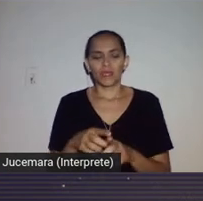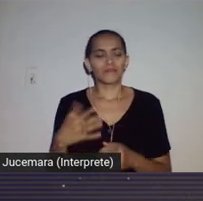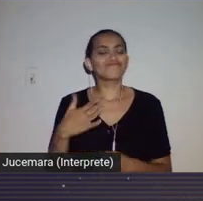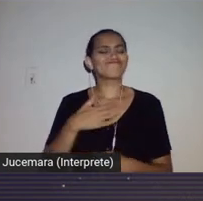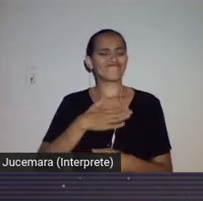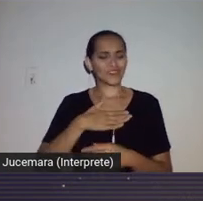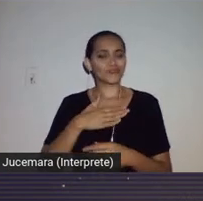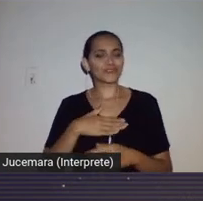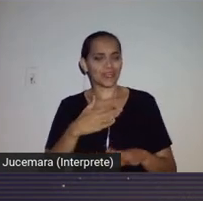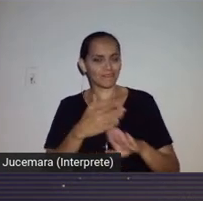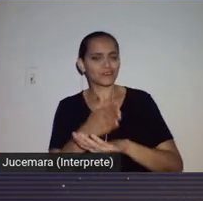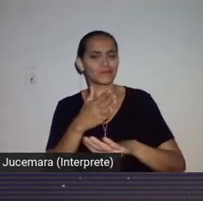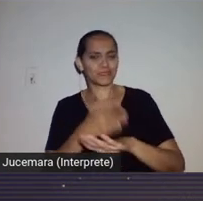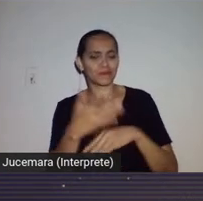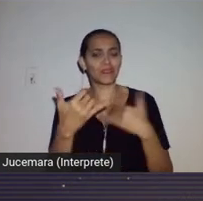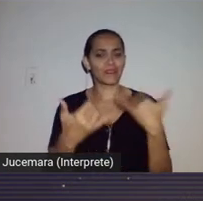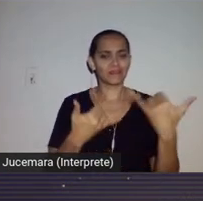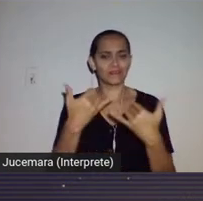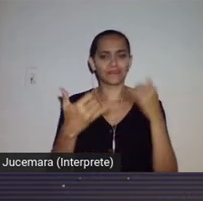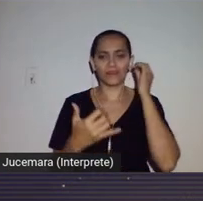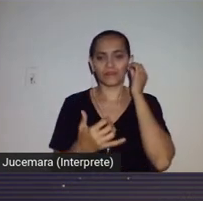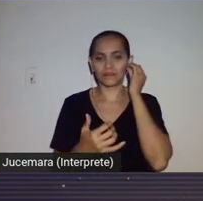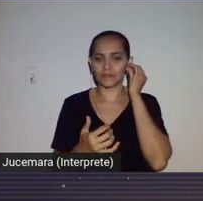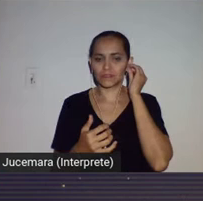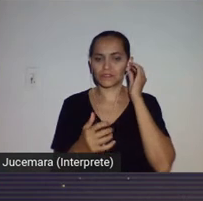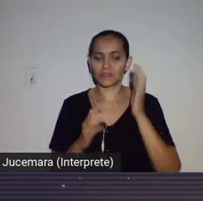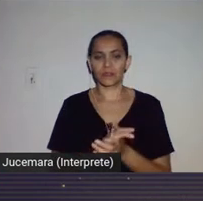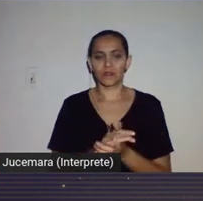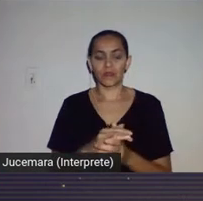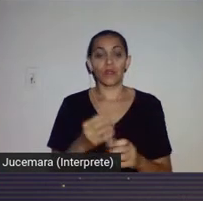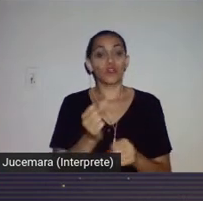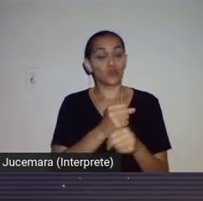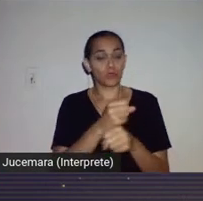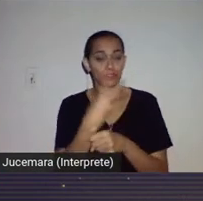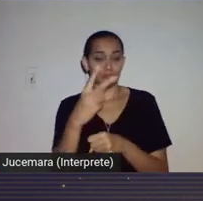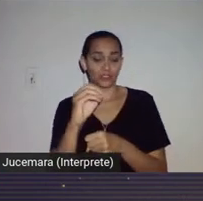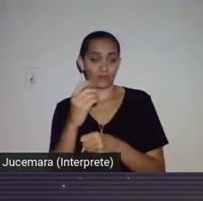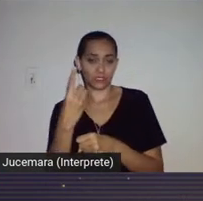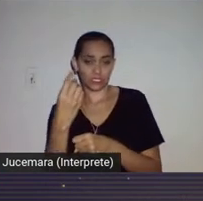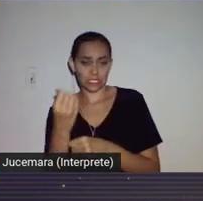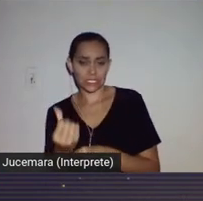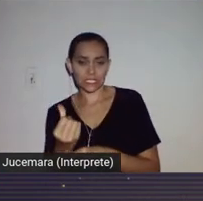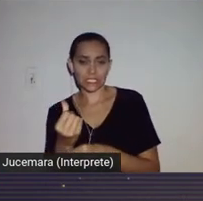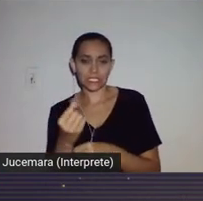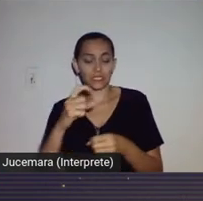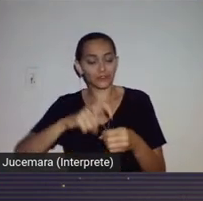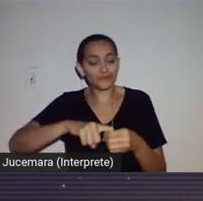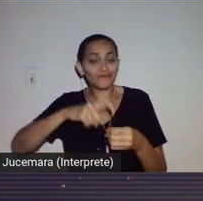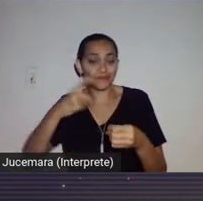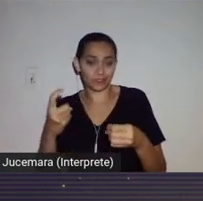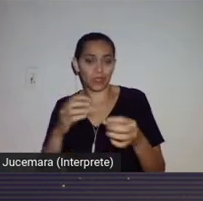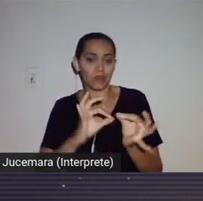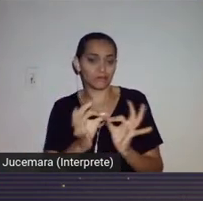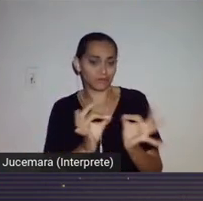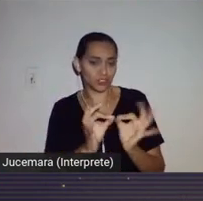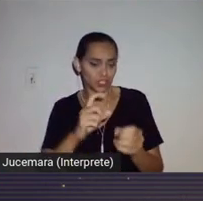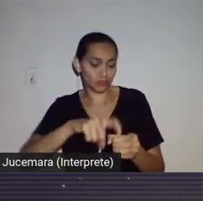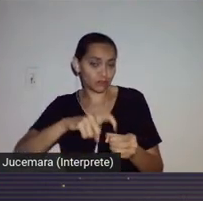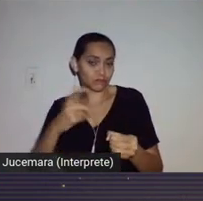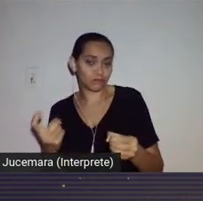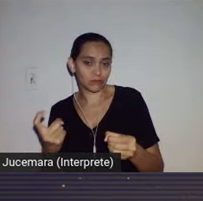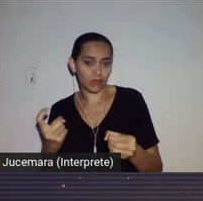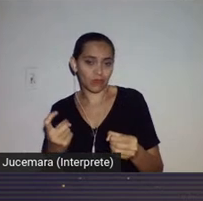Olimpíadas. Em 2016, eu decidi sair daquele projeto que eu estava trabalhando com Big Data, processamento de